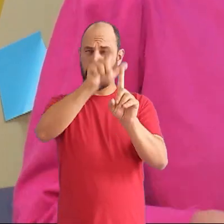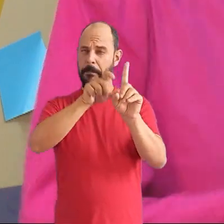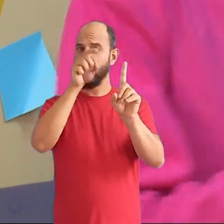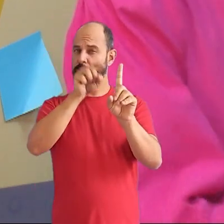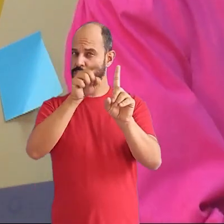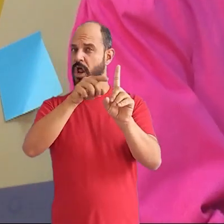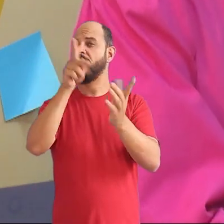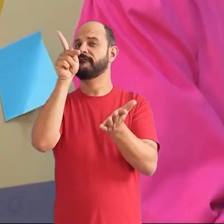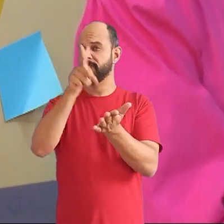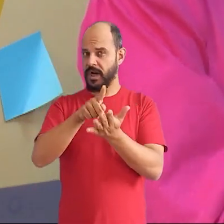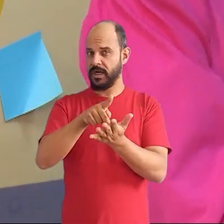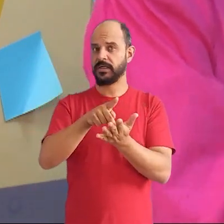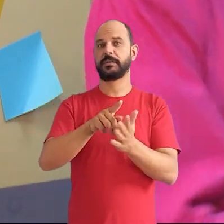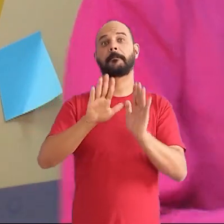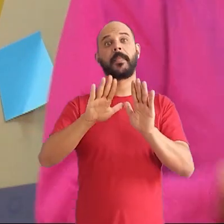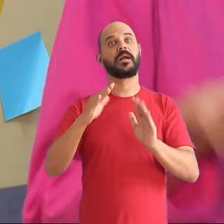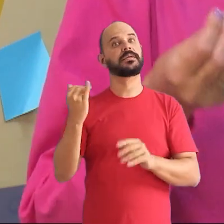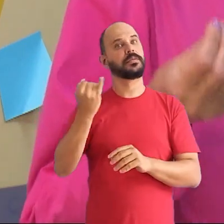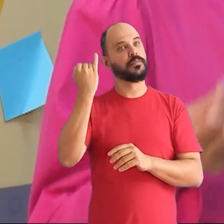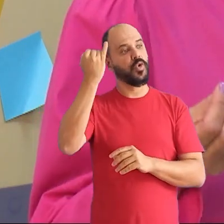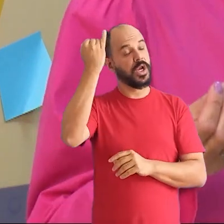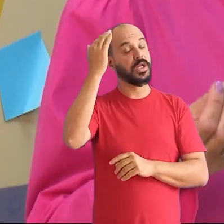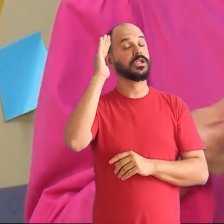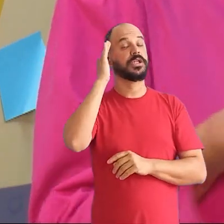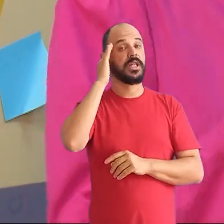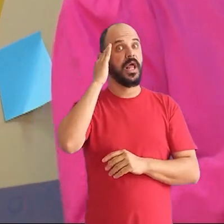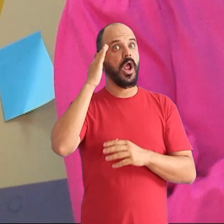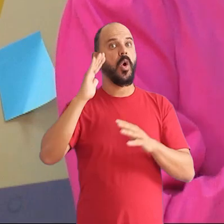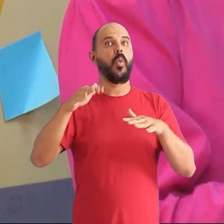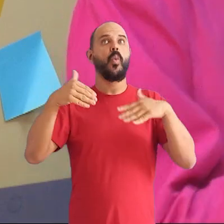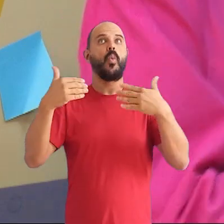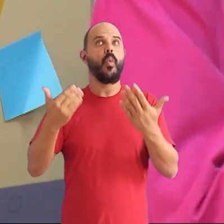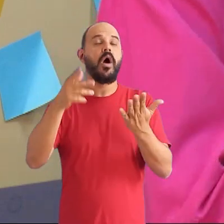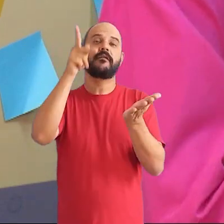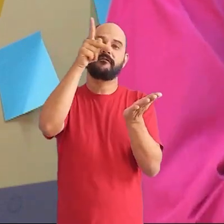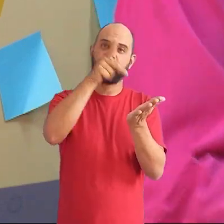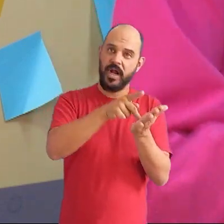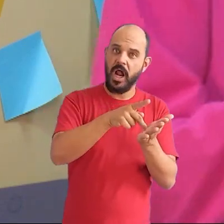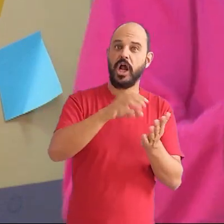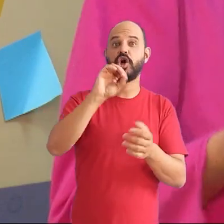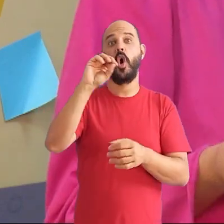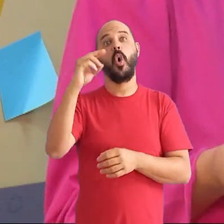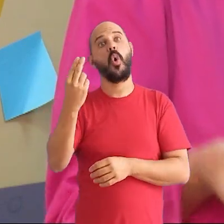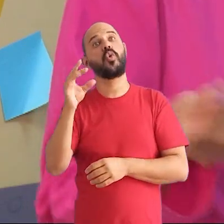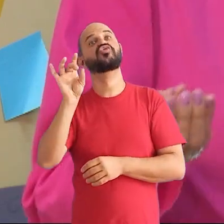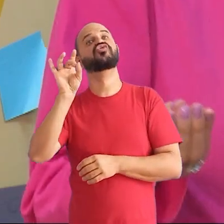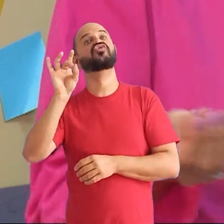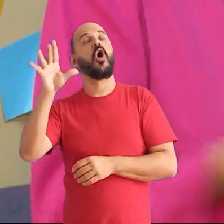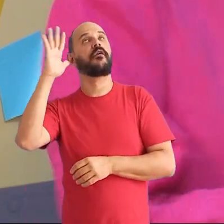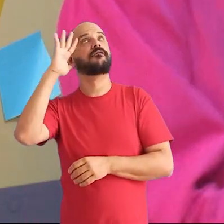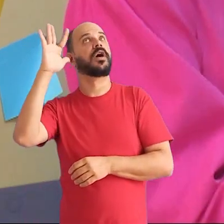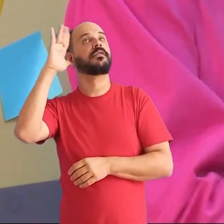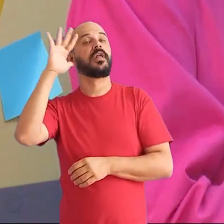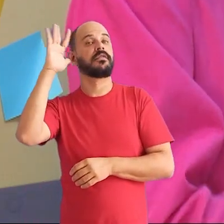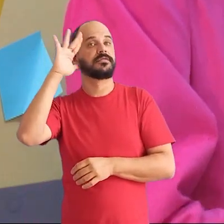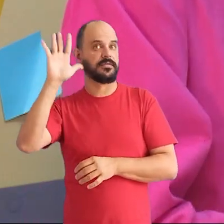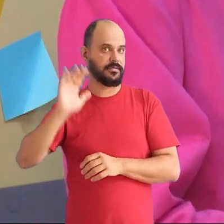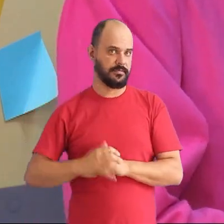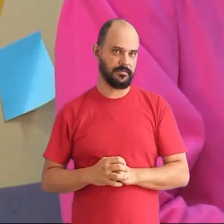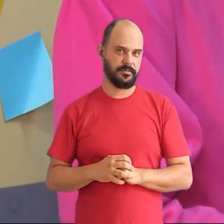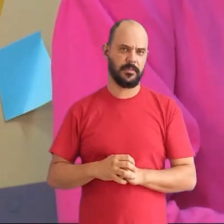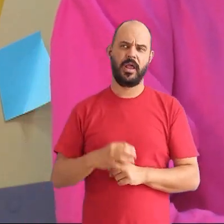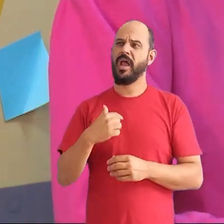que o personagem é de verdade. Mas sabe, é muito importante a gente entender quando é realidade e quando é